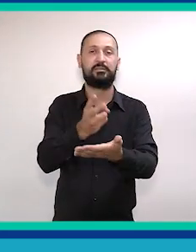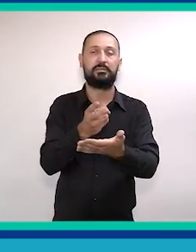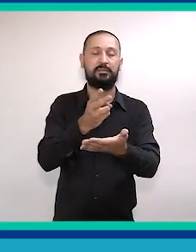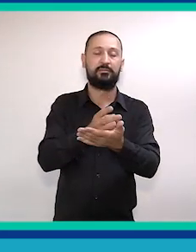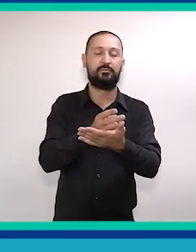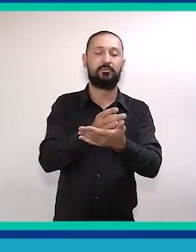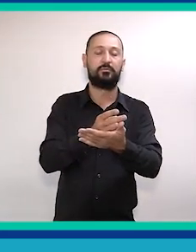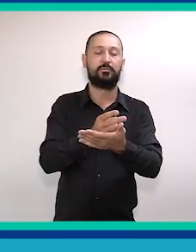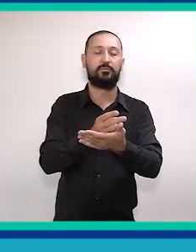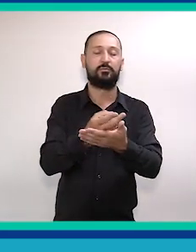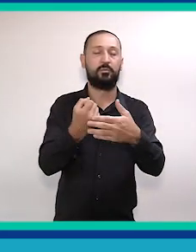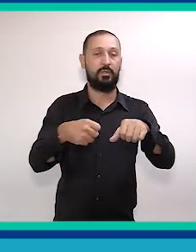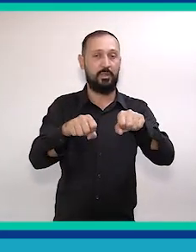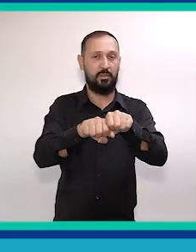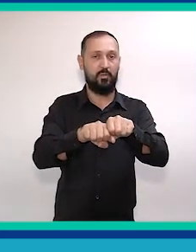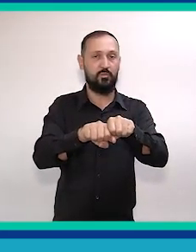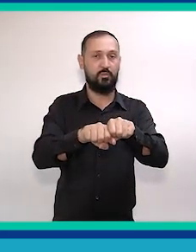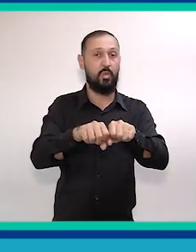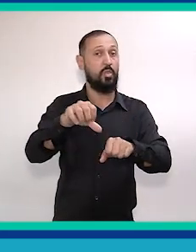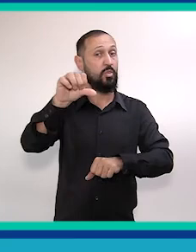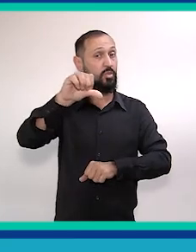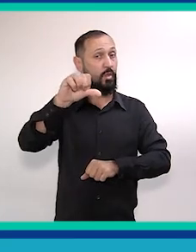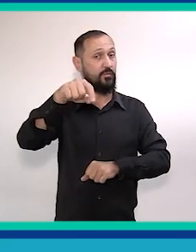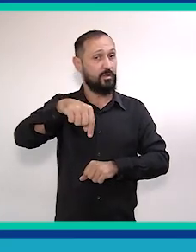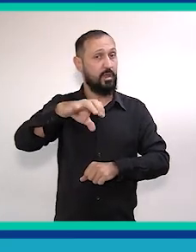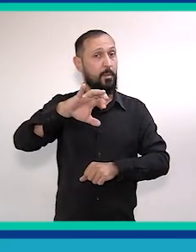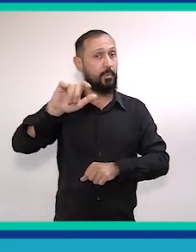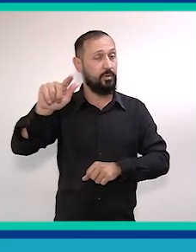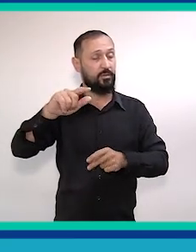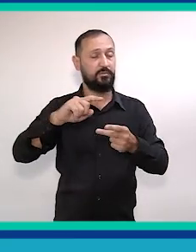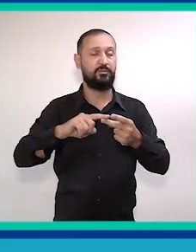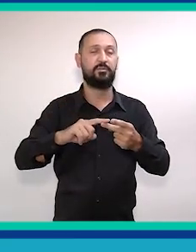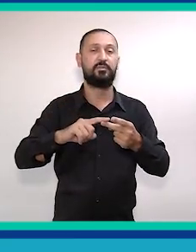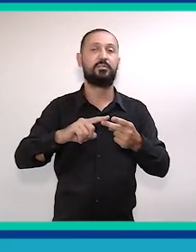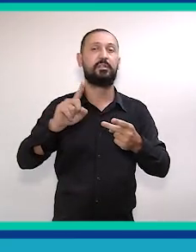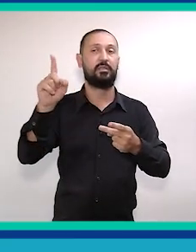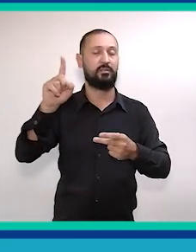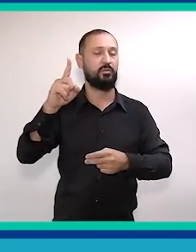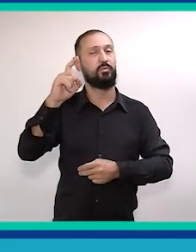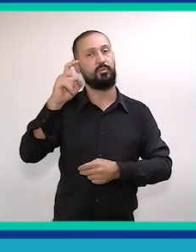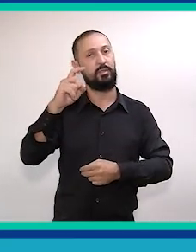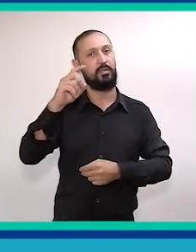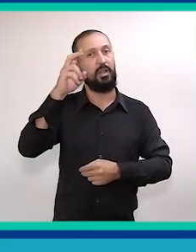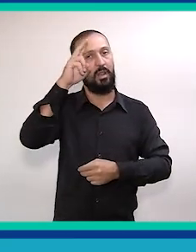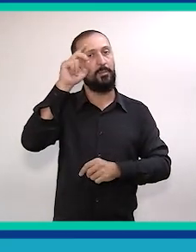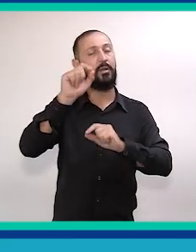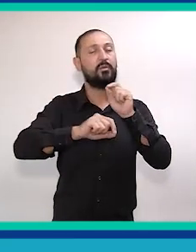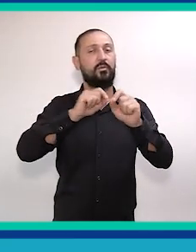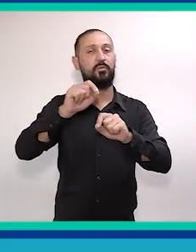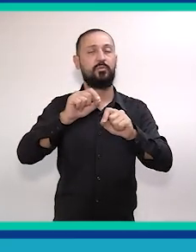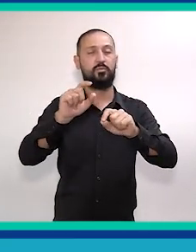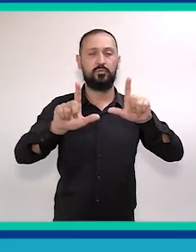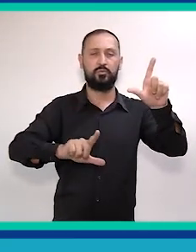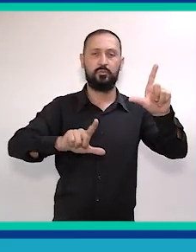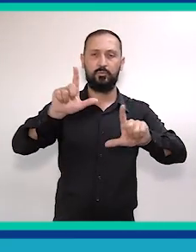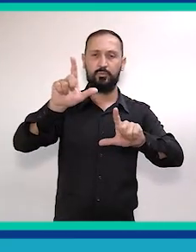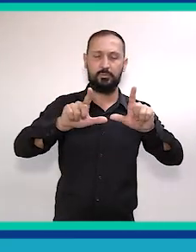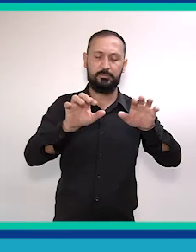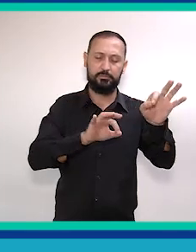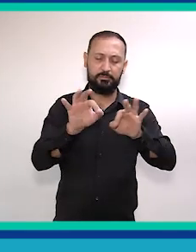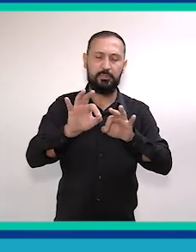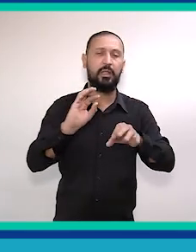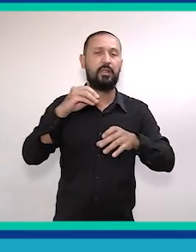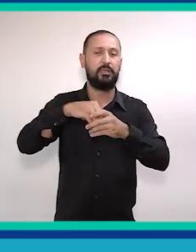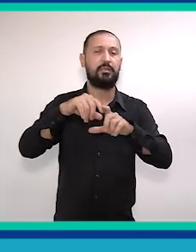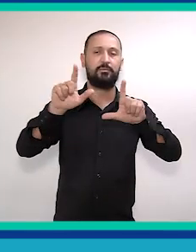acompanha sempre no canal 9 do Cabo em Campo Grande e também lá em Dourados. Lembrando que o nosso programa e